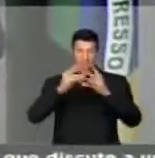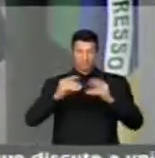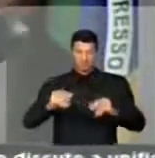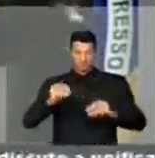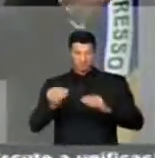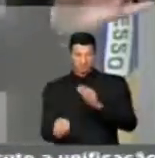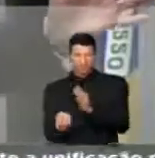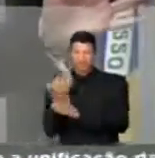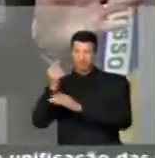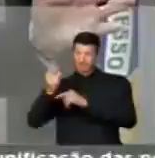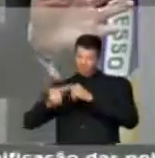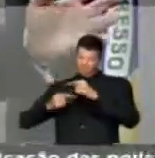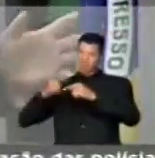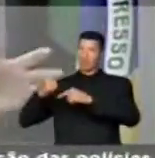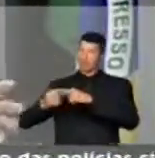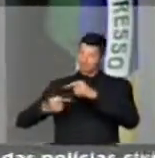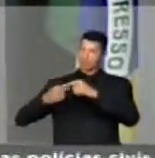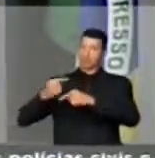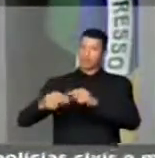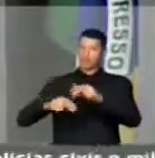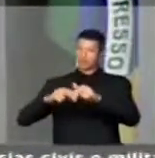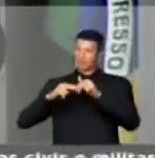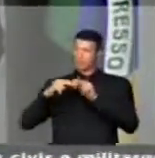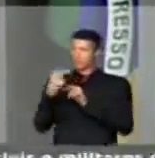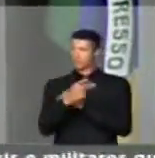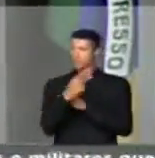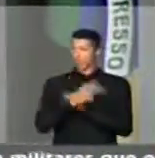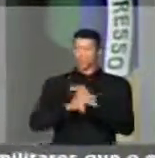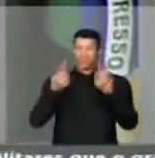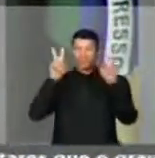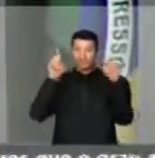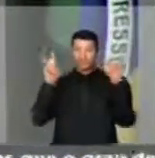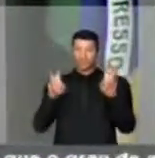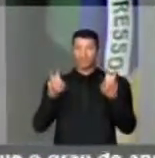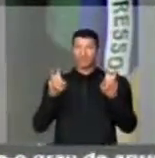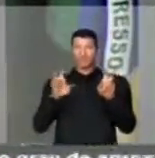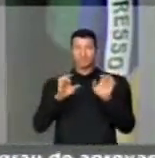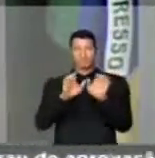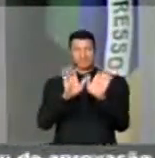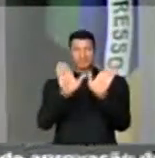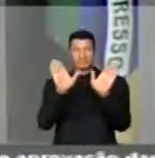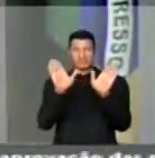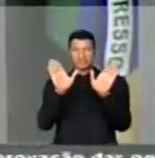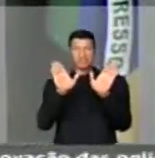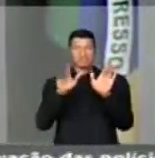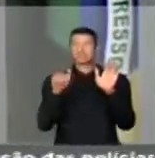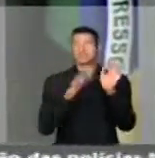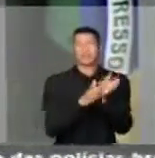geração inteira através do seu, entre aspas, braço armado,